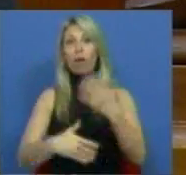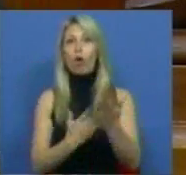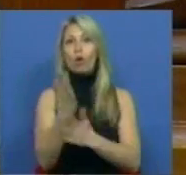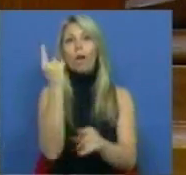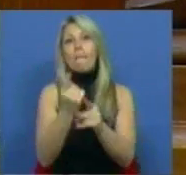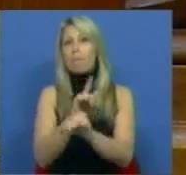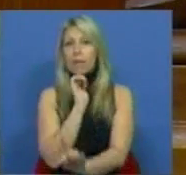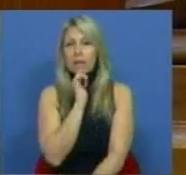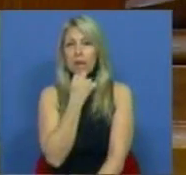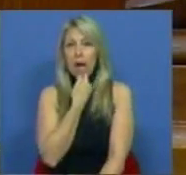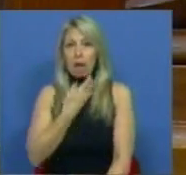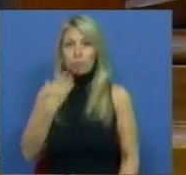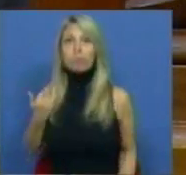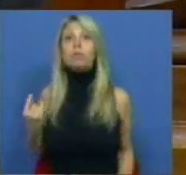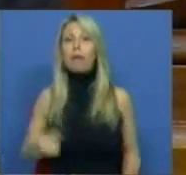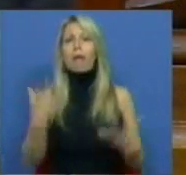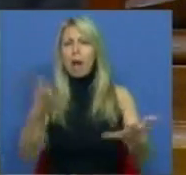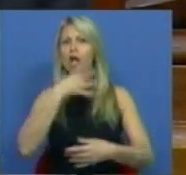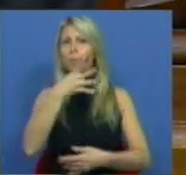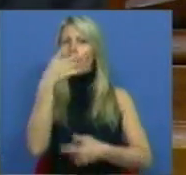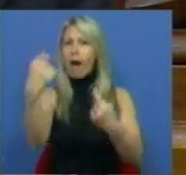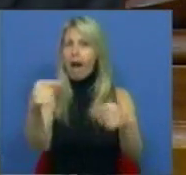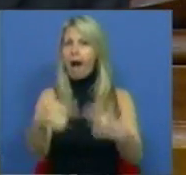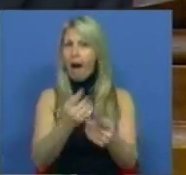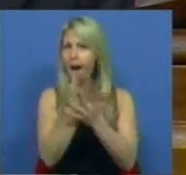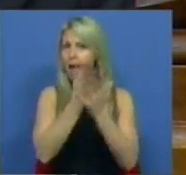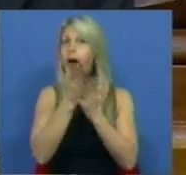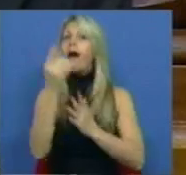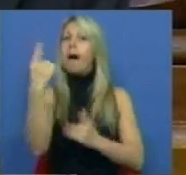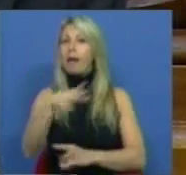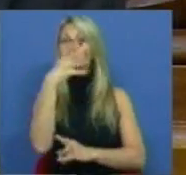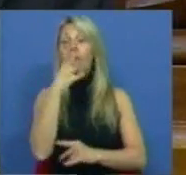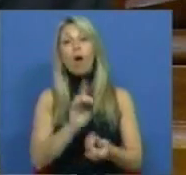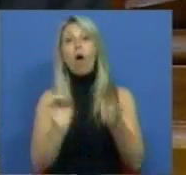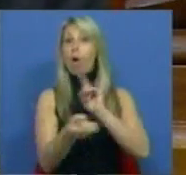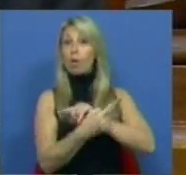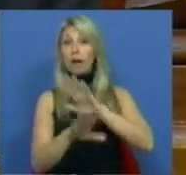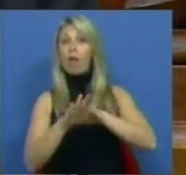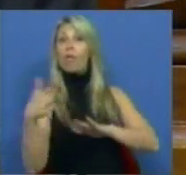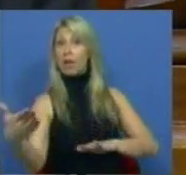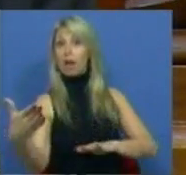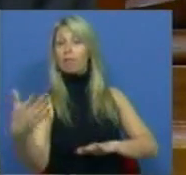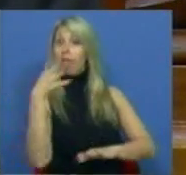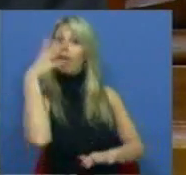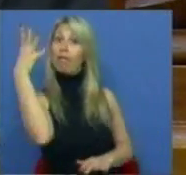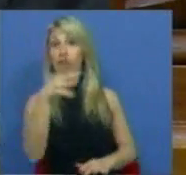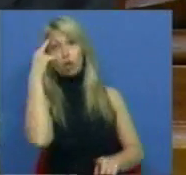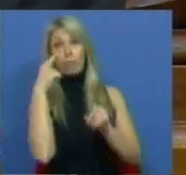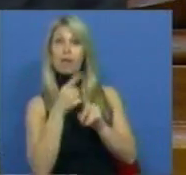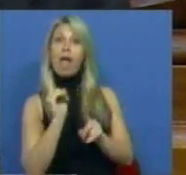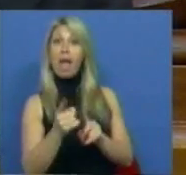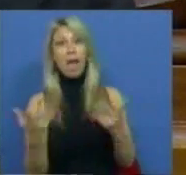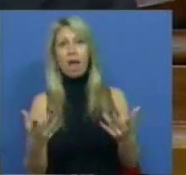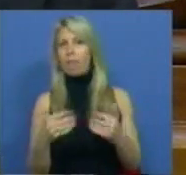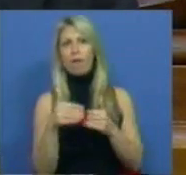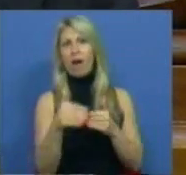deuses, tem várias explicações e, ao contrário do que a direita pretende, não anuncia nem sentencia o fim do